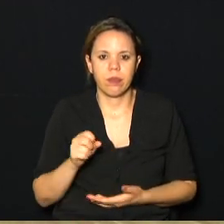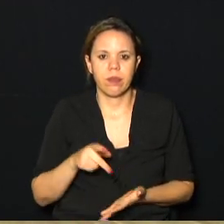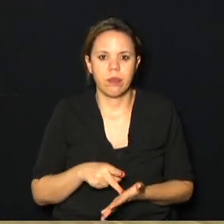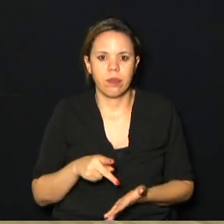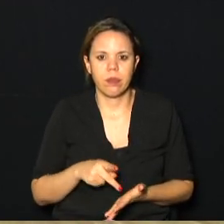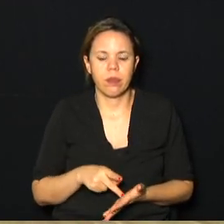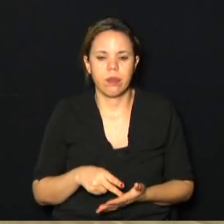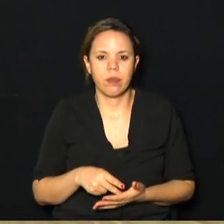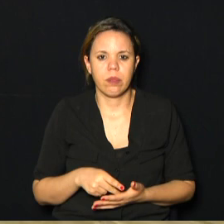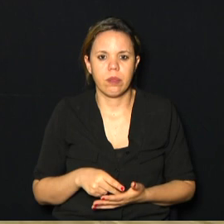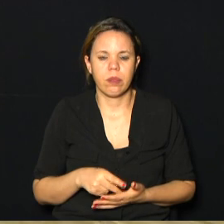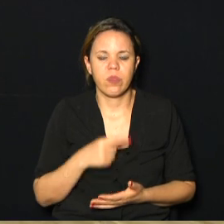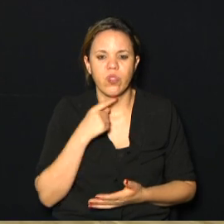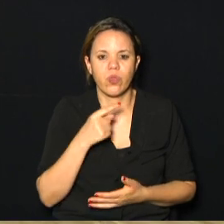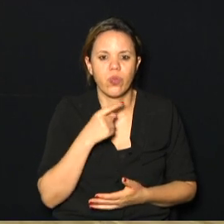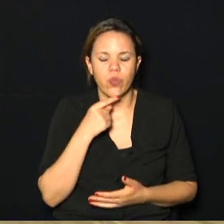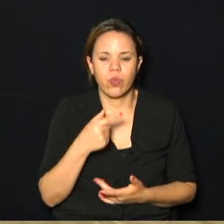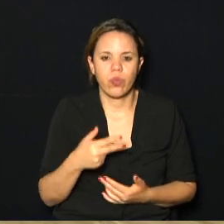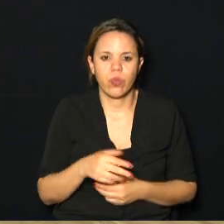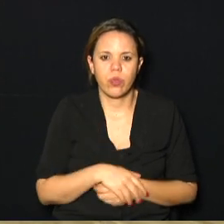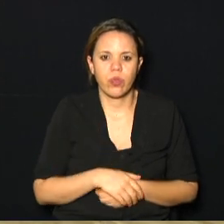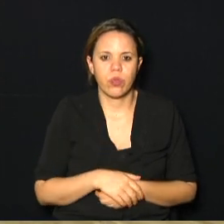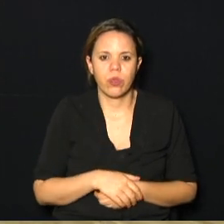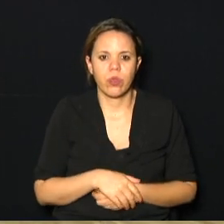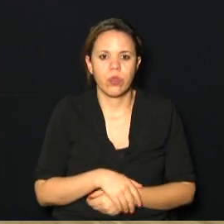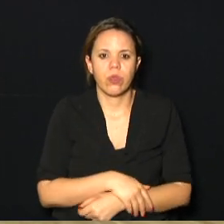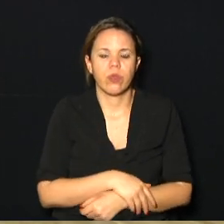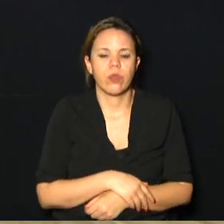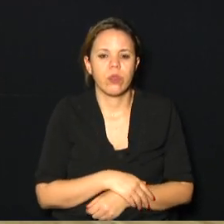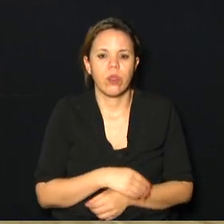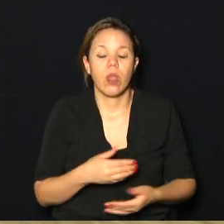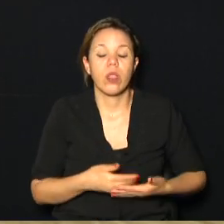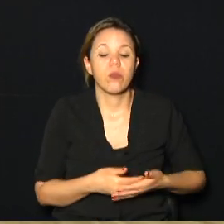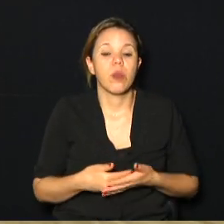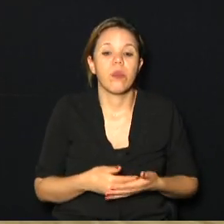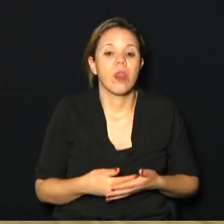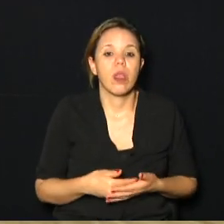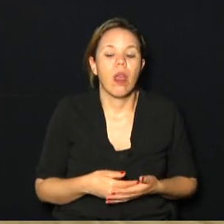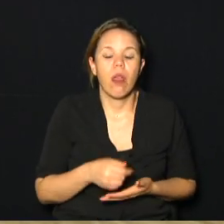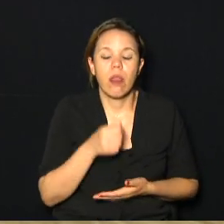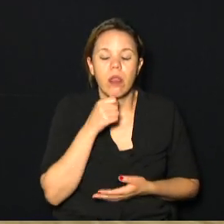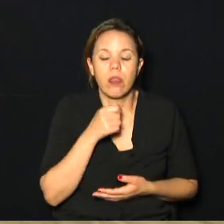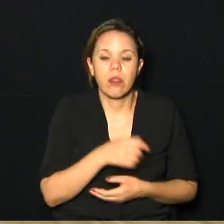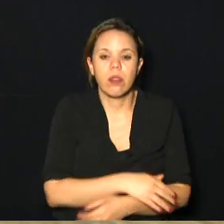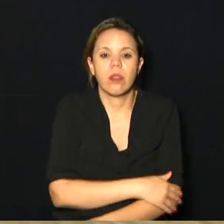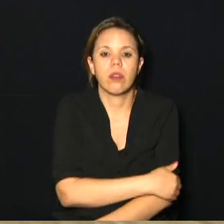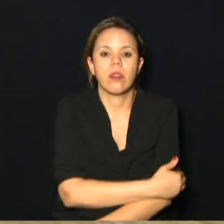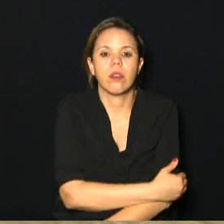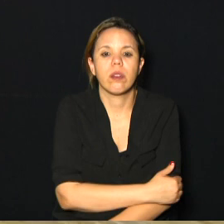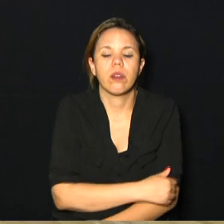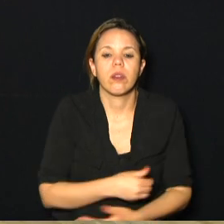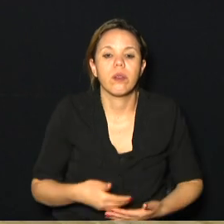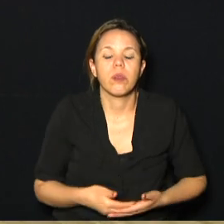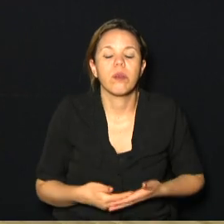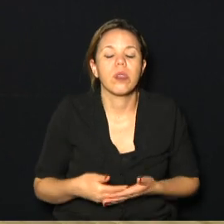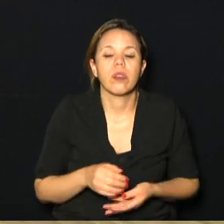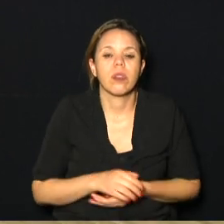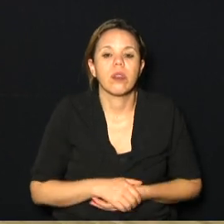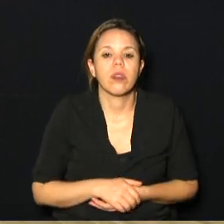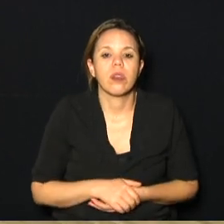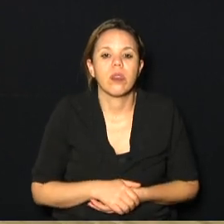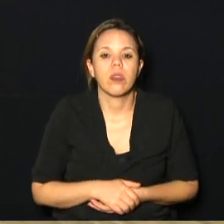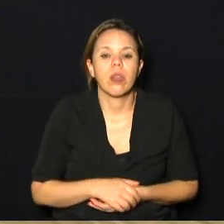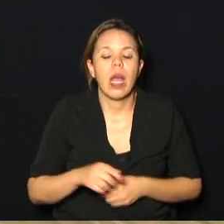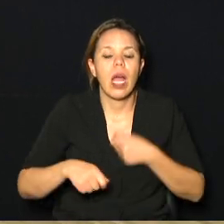Exatamente. E eu fiquei em dúvida de uma questão também, doutora, dos recém-nascidos, dos bebês, aliás, não dos recém-nascidos, dos bebês, com